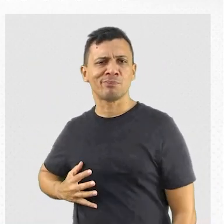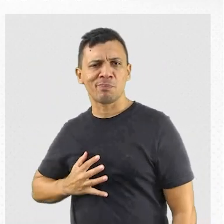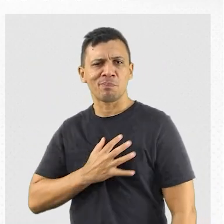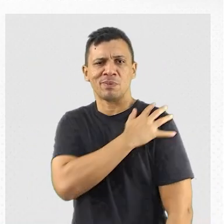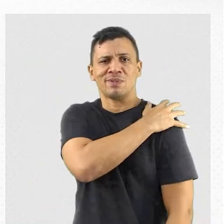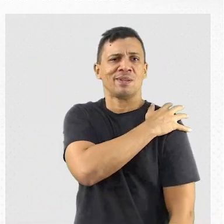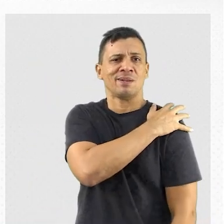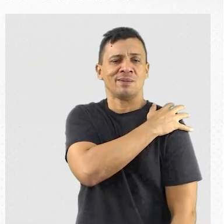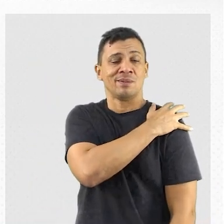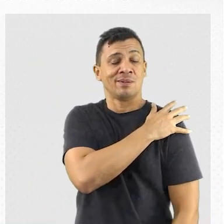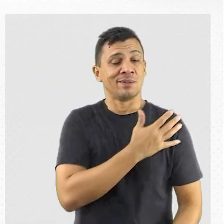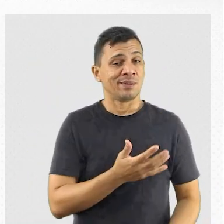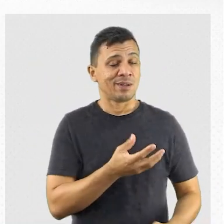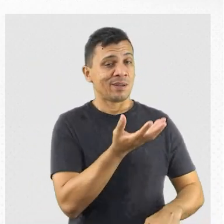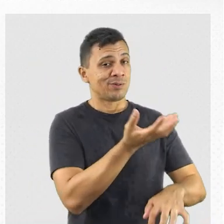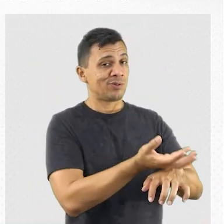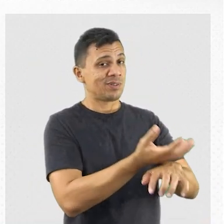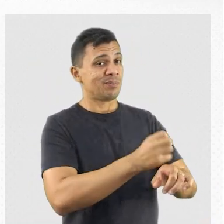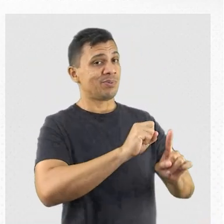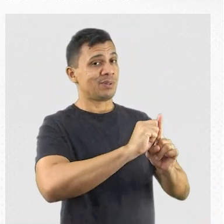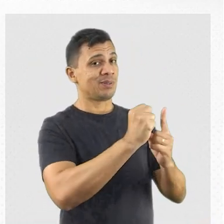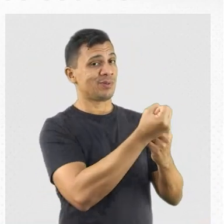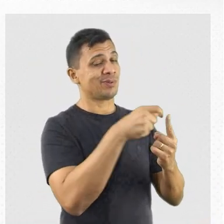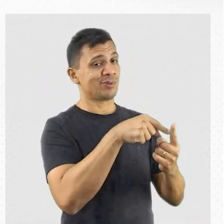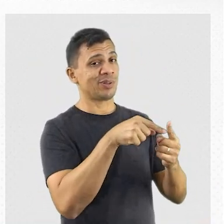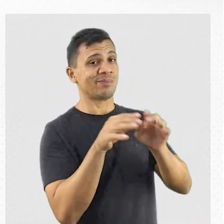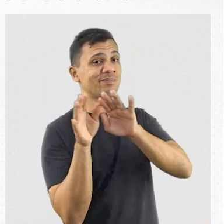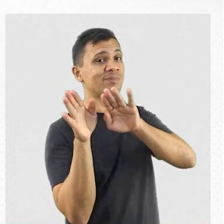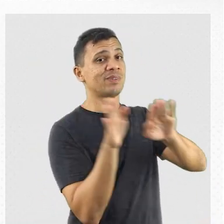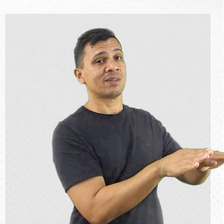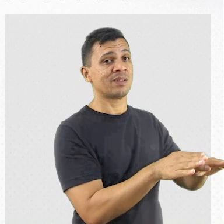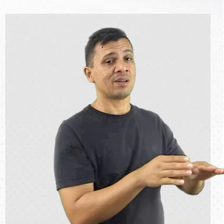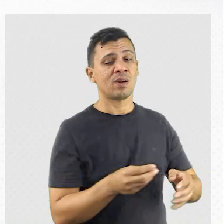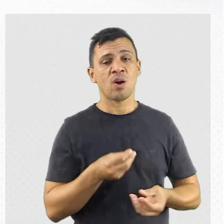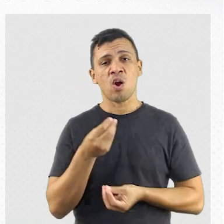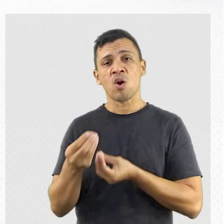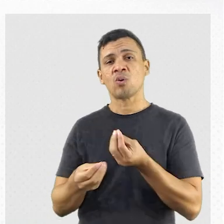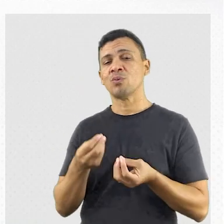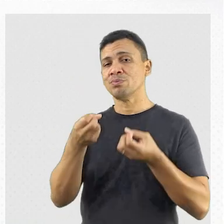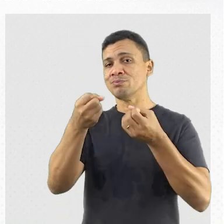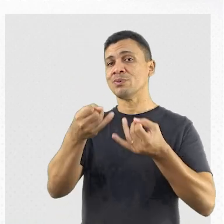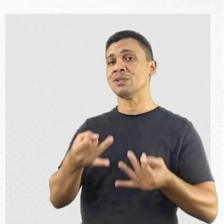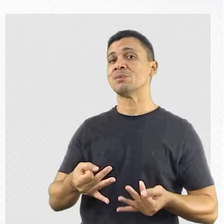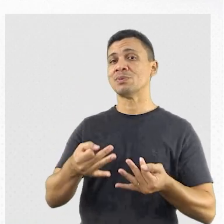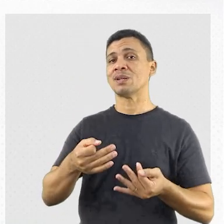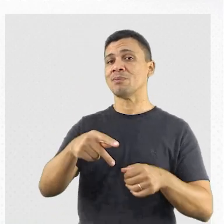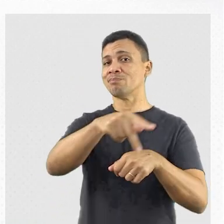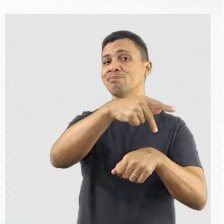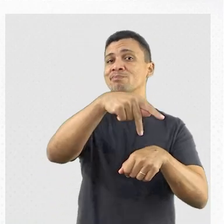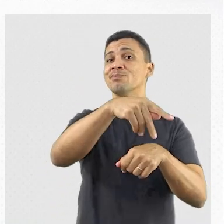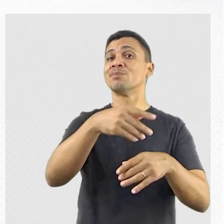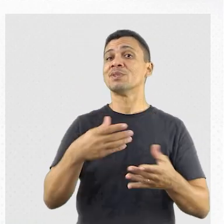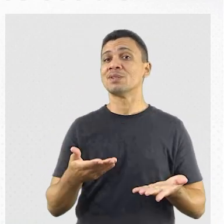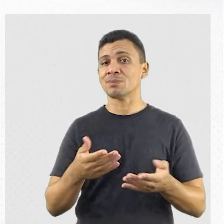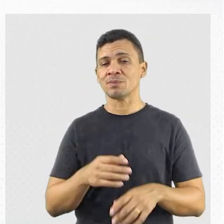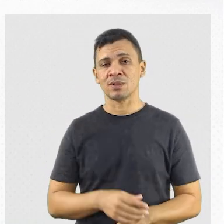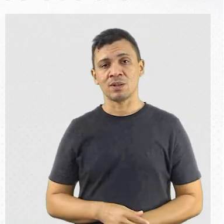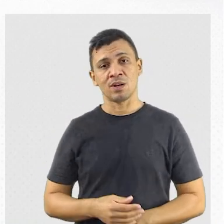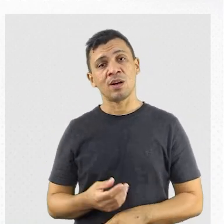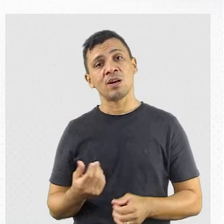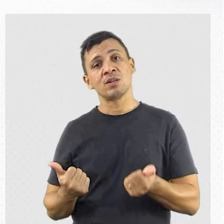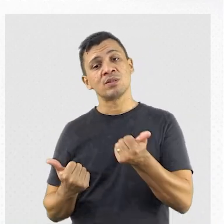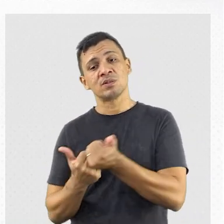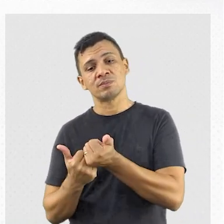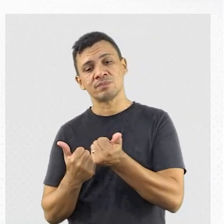estabelecer economicamente. Para Marx, é isso que vai, de certa forma, ser o principal condicionante da nossa vida. Ele sustenta que a